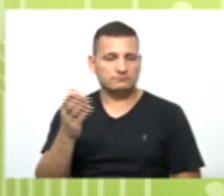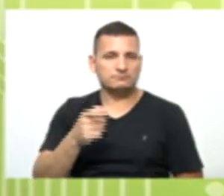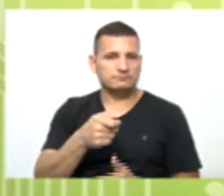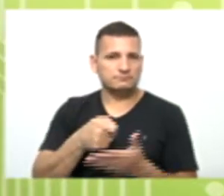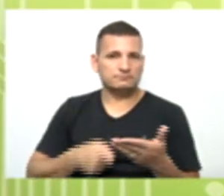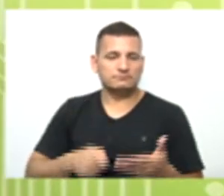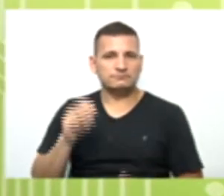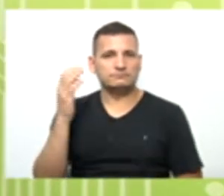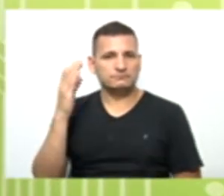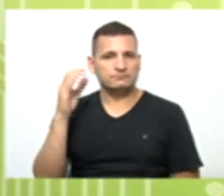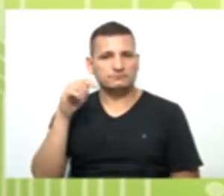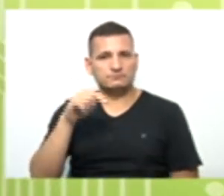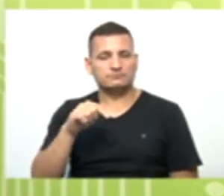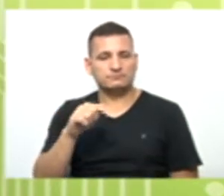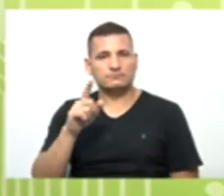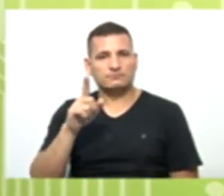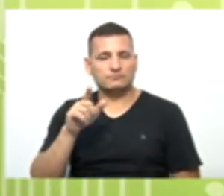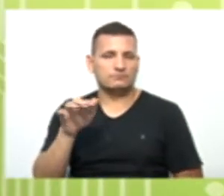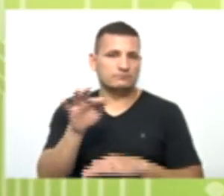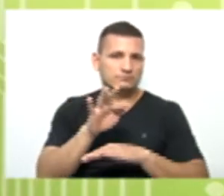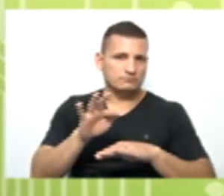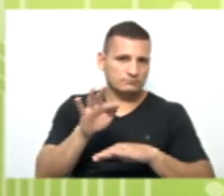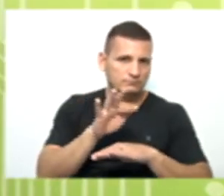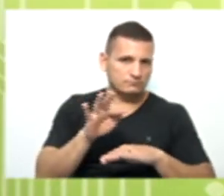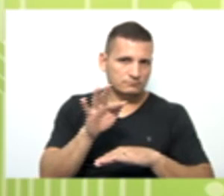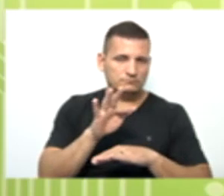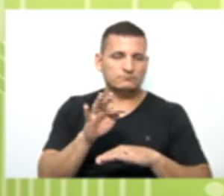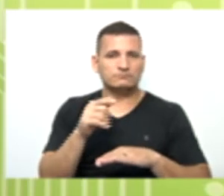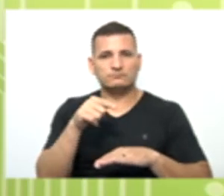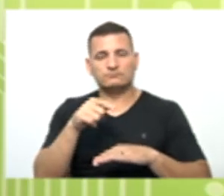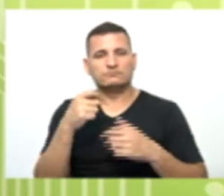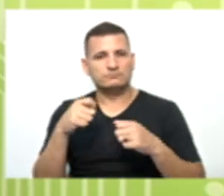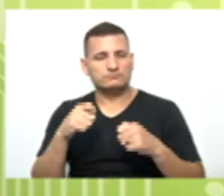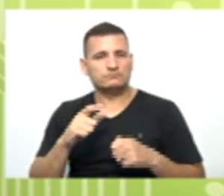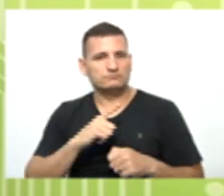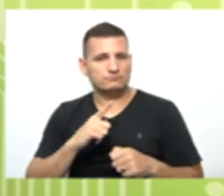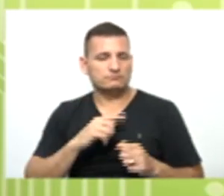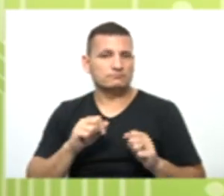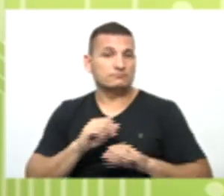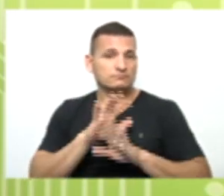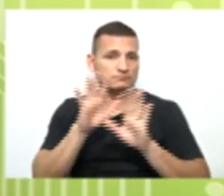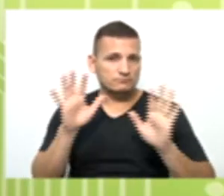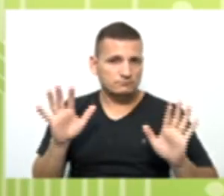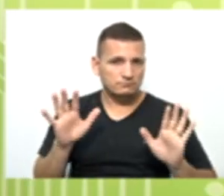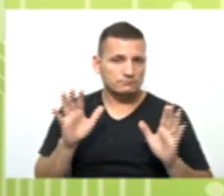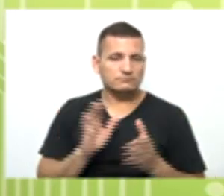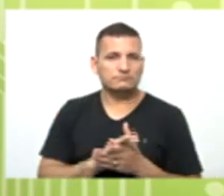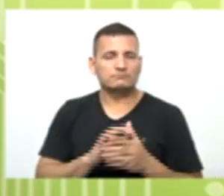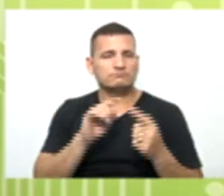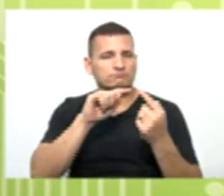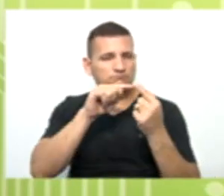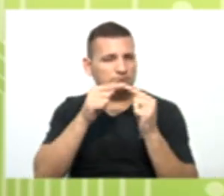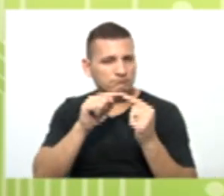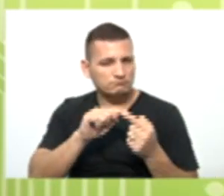científica, ela é formal, precisa ter clareza,